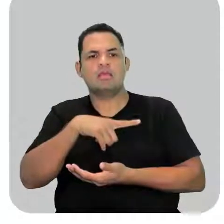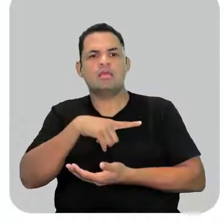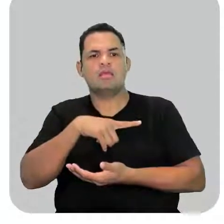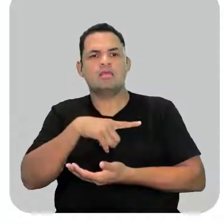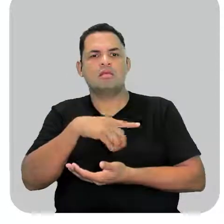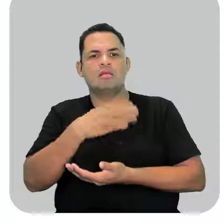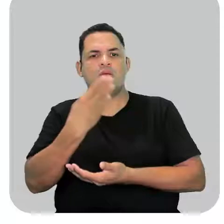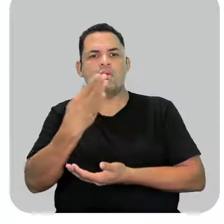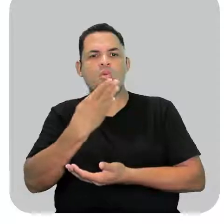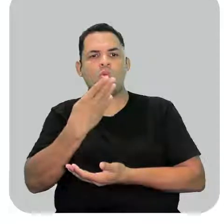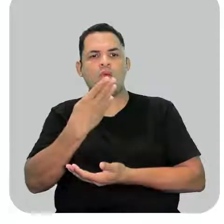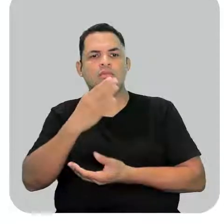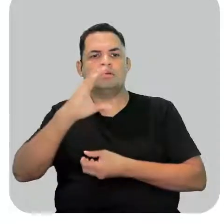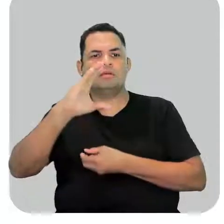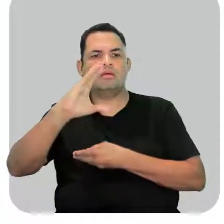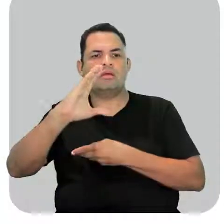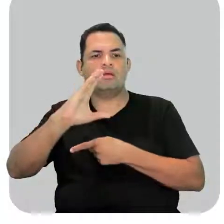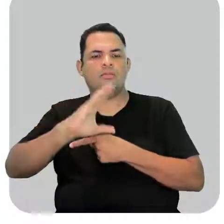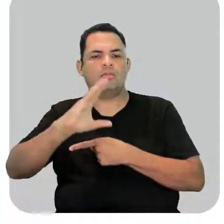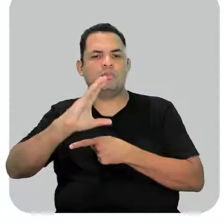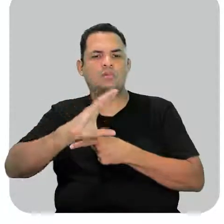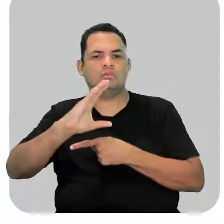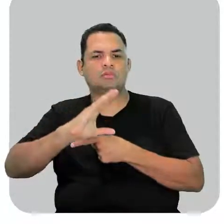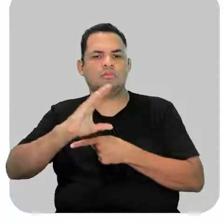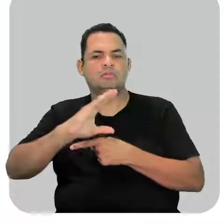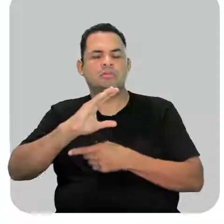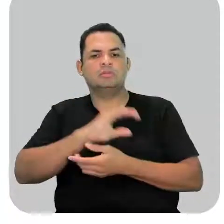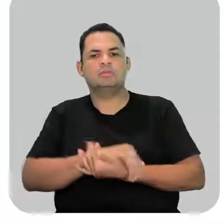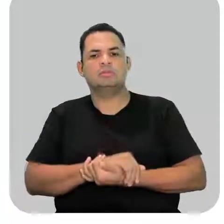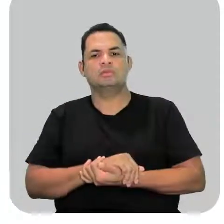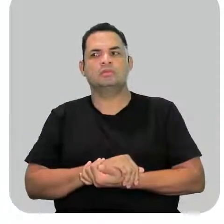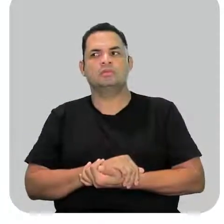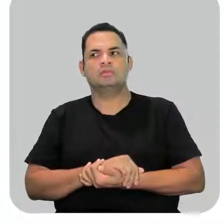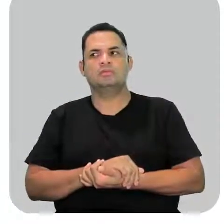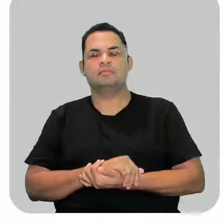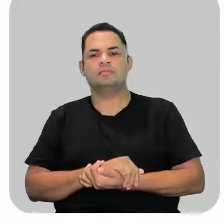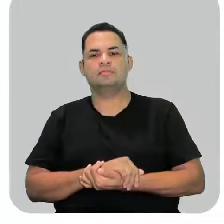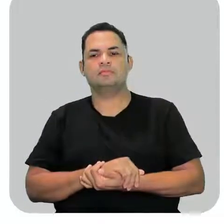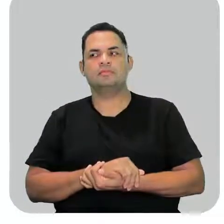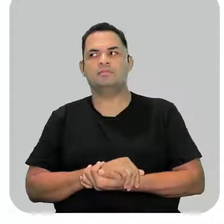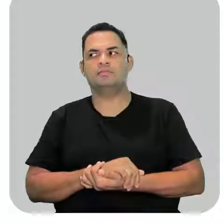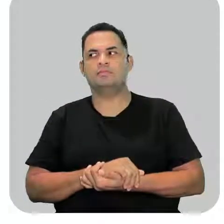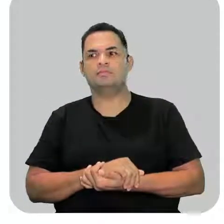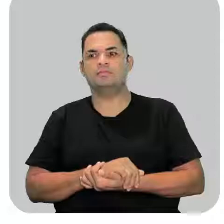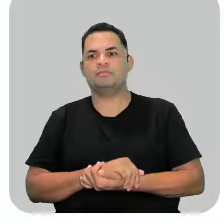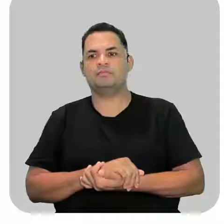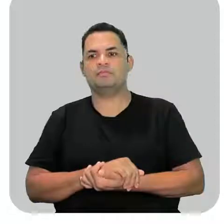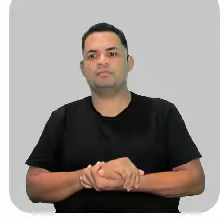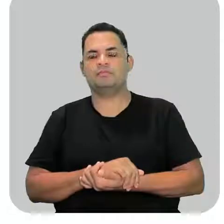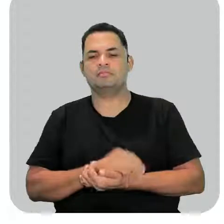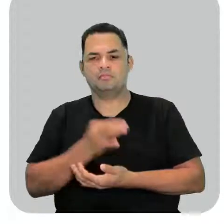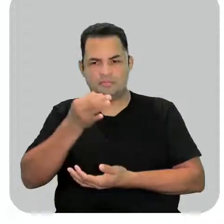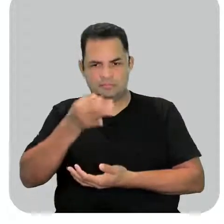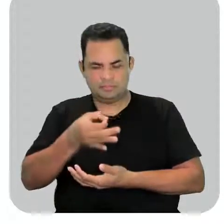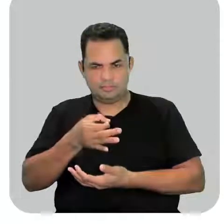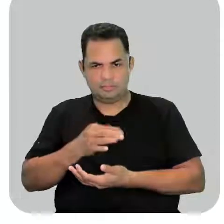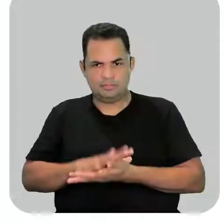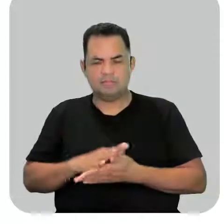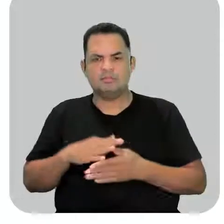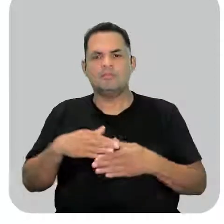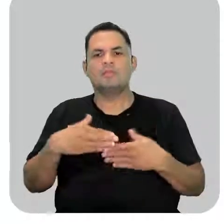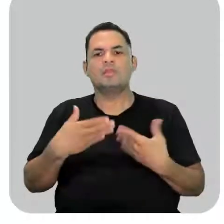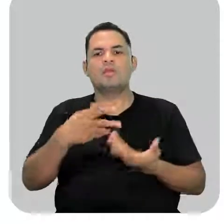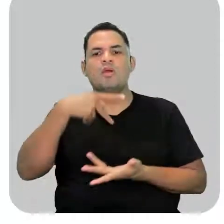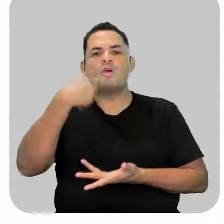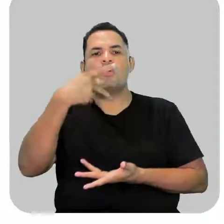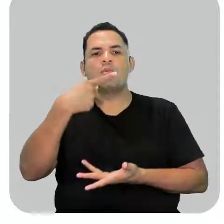aqui 4 carbonos. Então, vamos lá. 4 carbonos, certo? Como eu estou